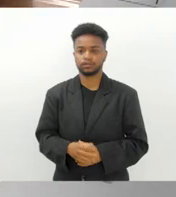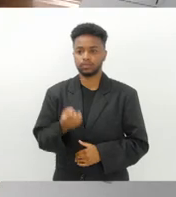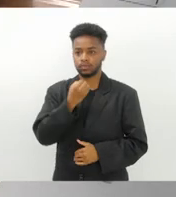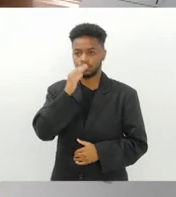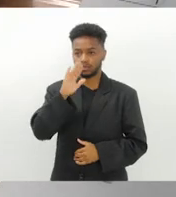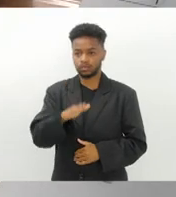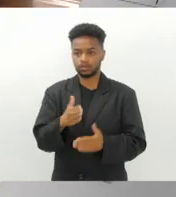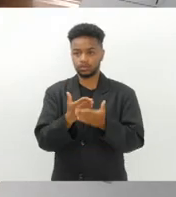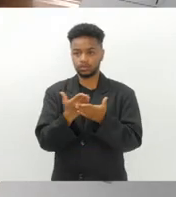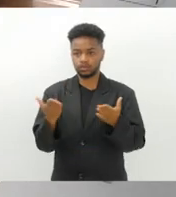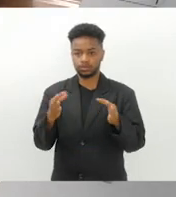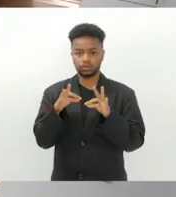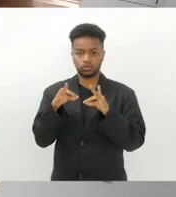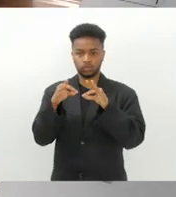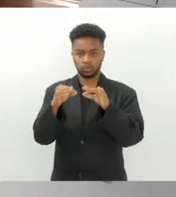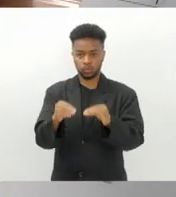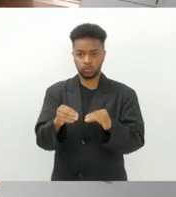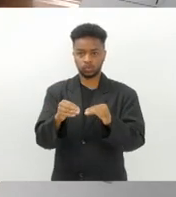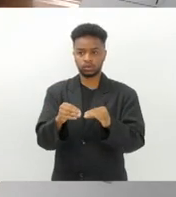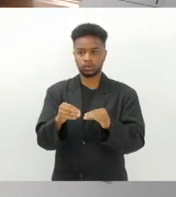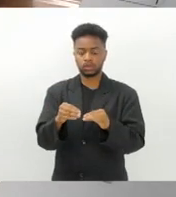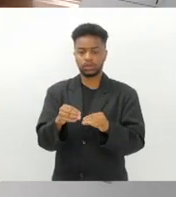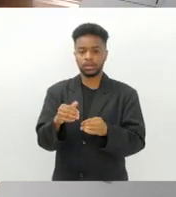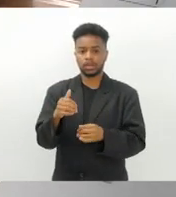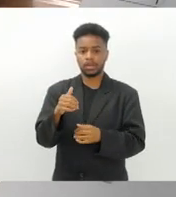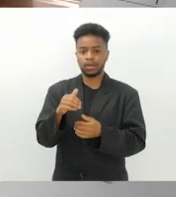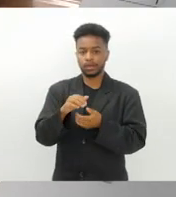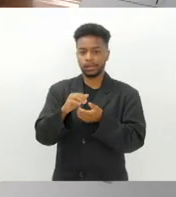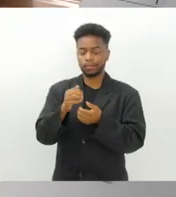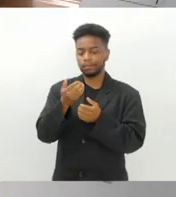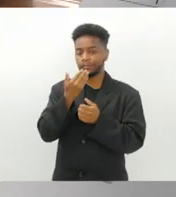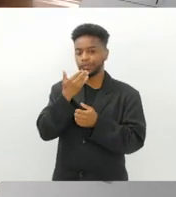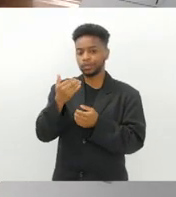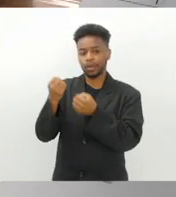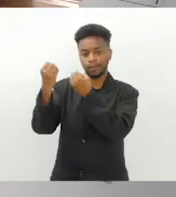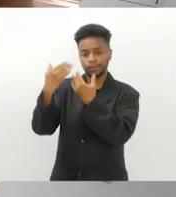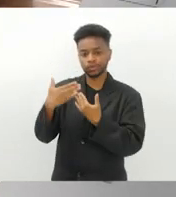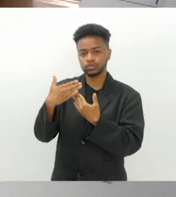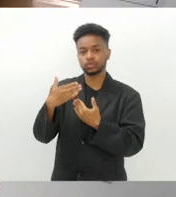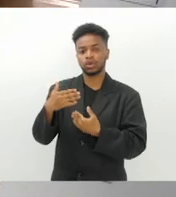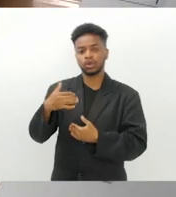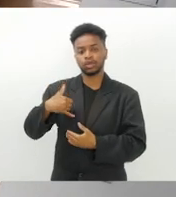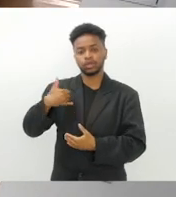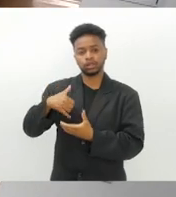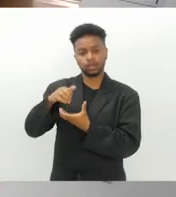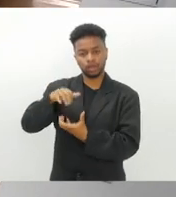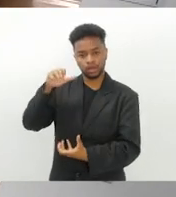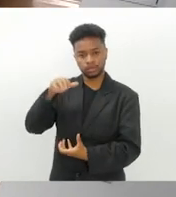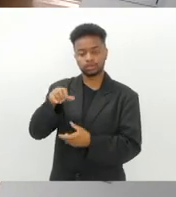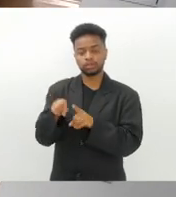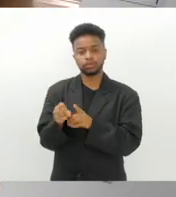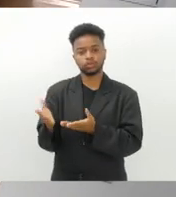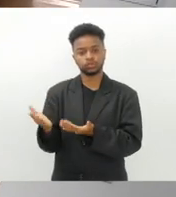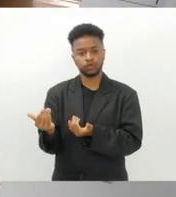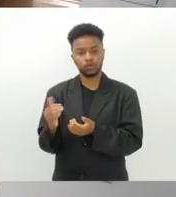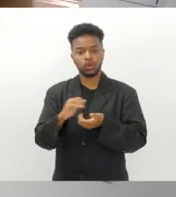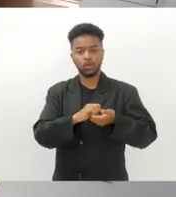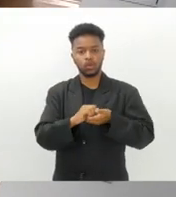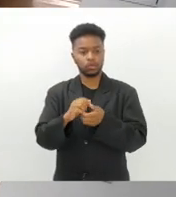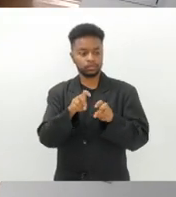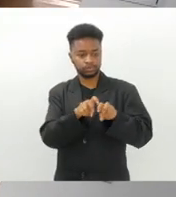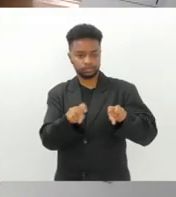tarde a todos e a todas. A benção aos mais velhos, aos mais novos. Cumprimento a mesa, né, em nome do